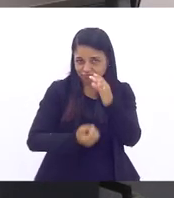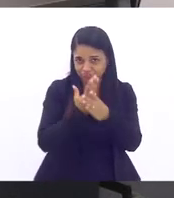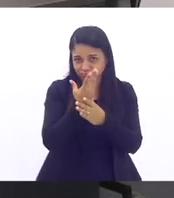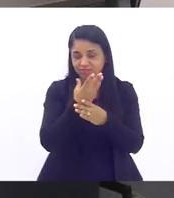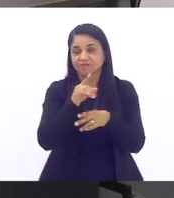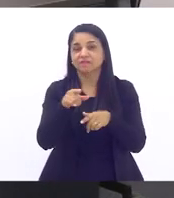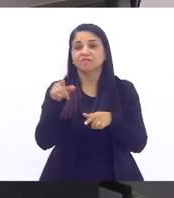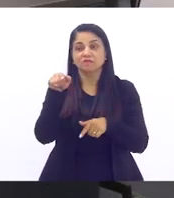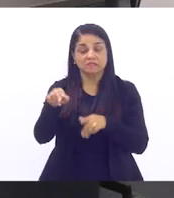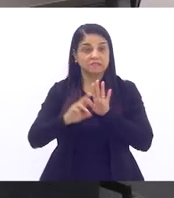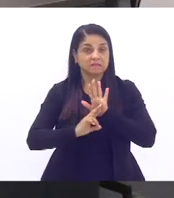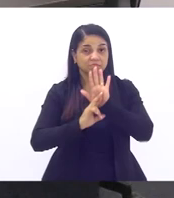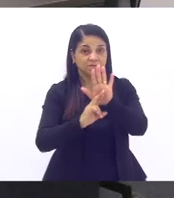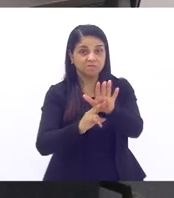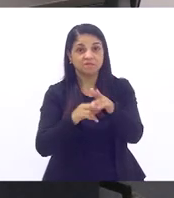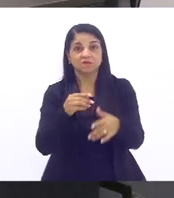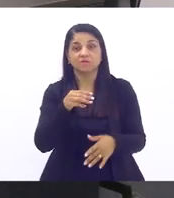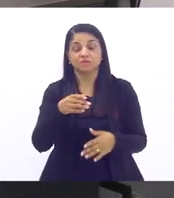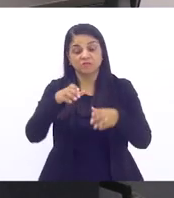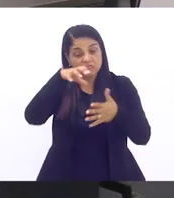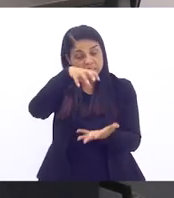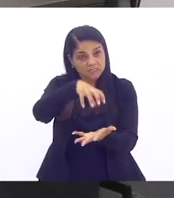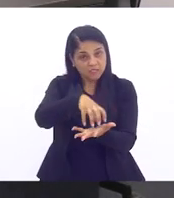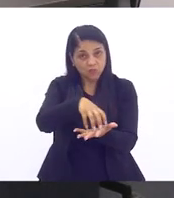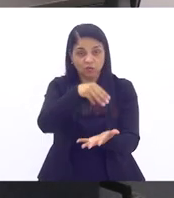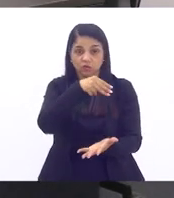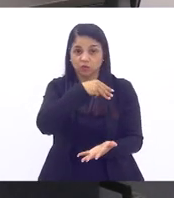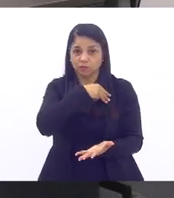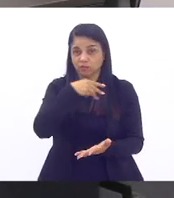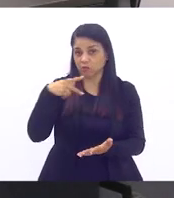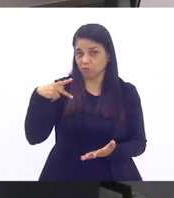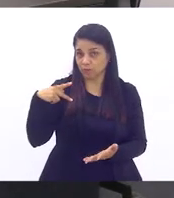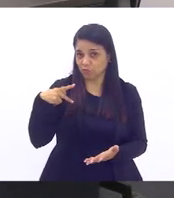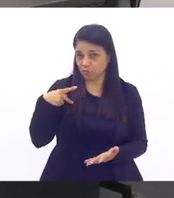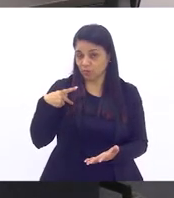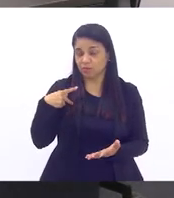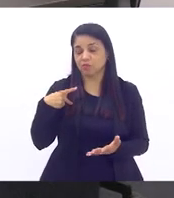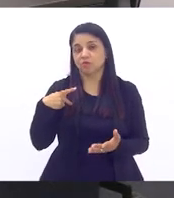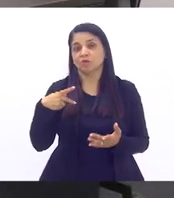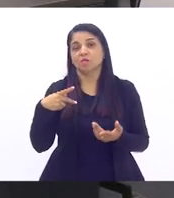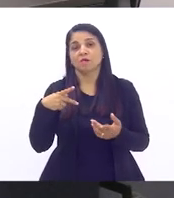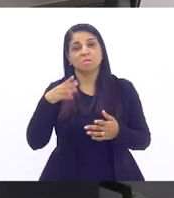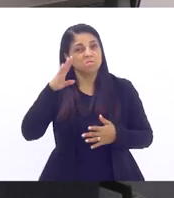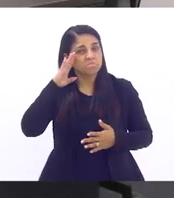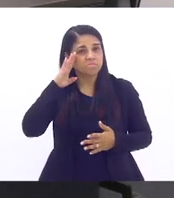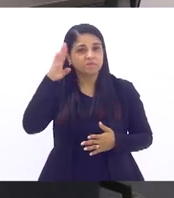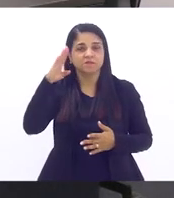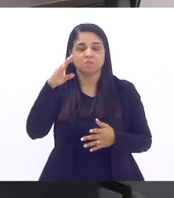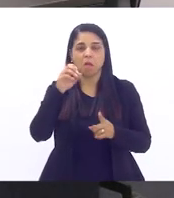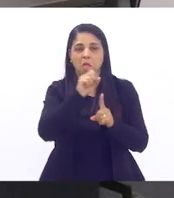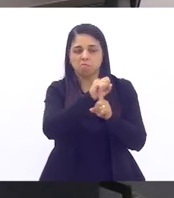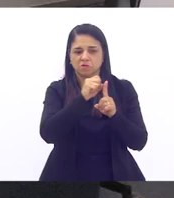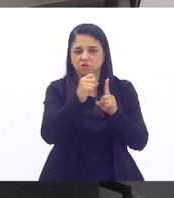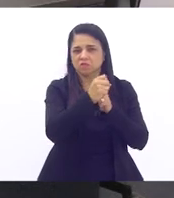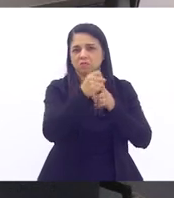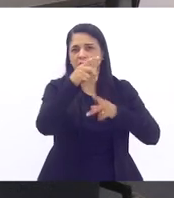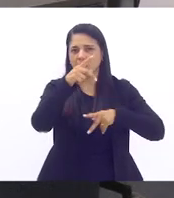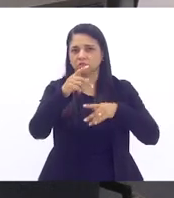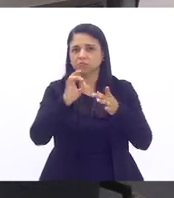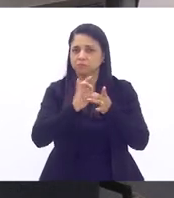um setor do Ministério Público indispensável para a sociedade para democracia seja muito bem vindo essa casa Dr André